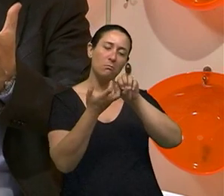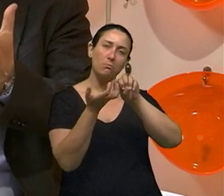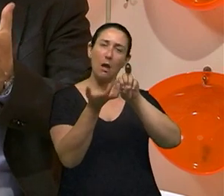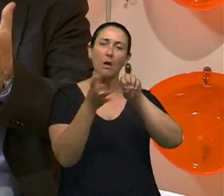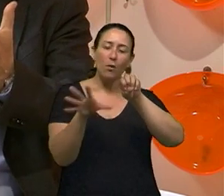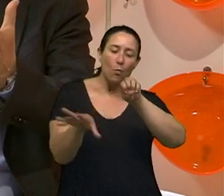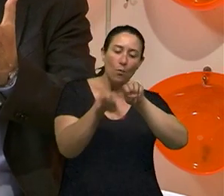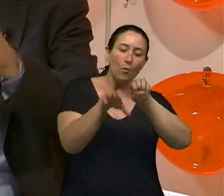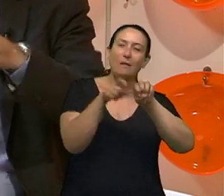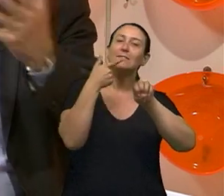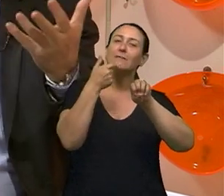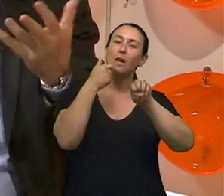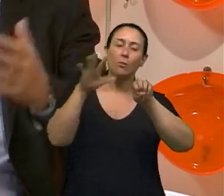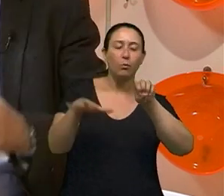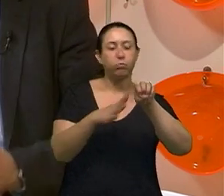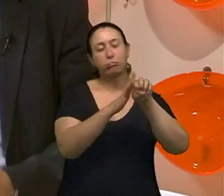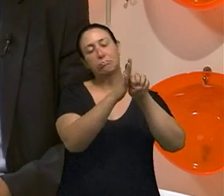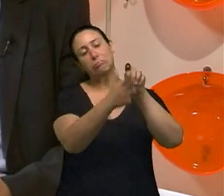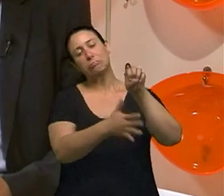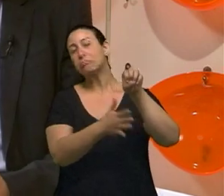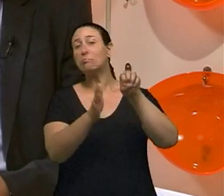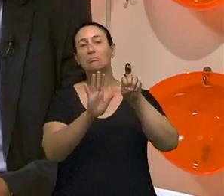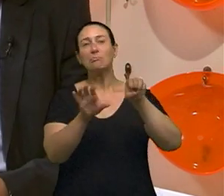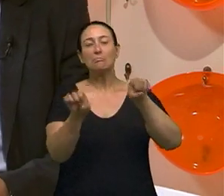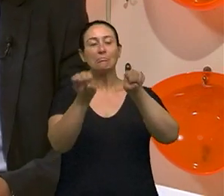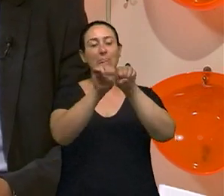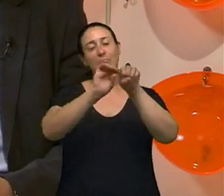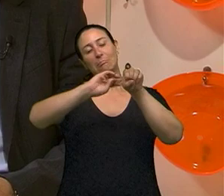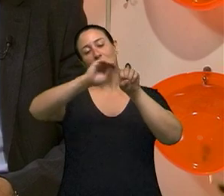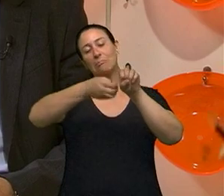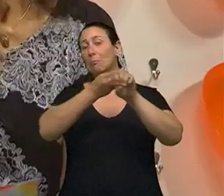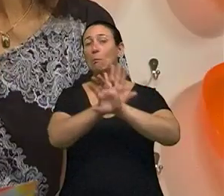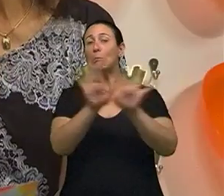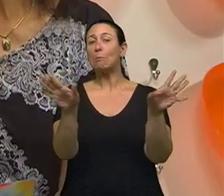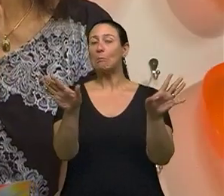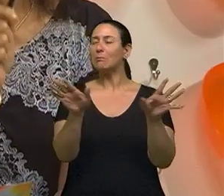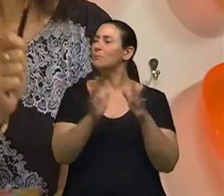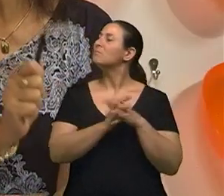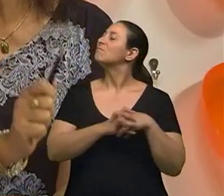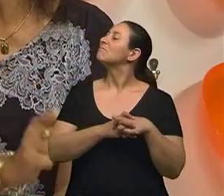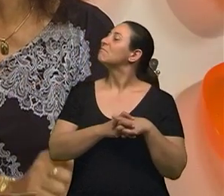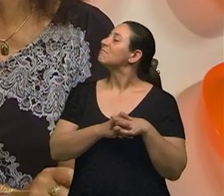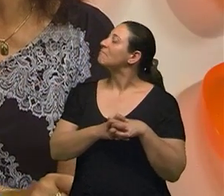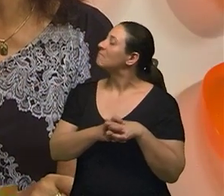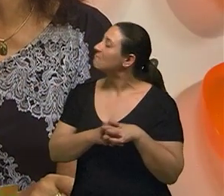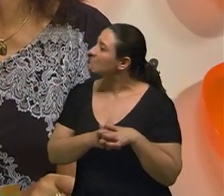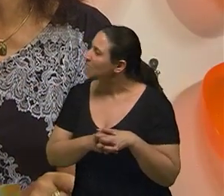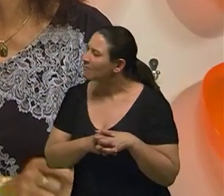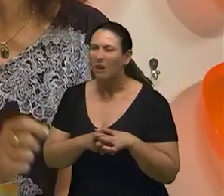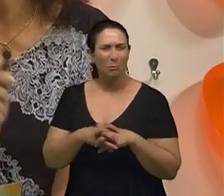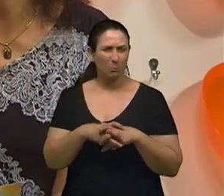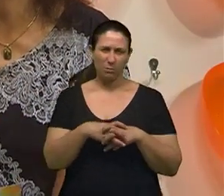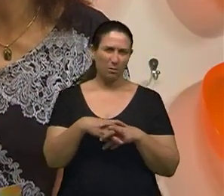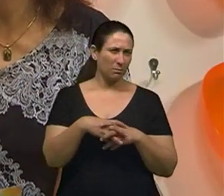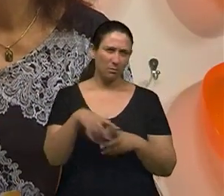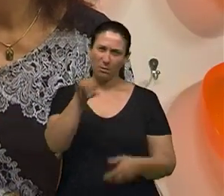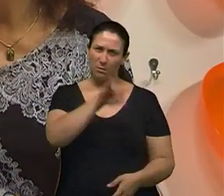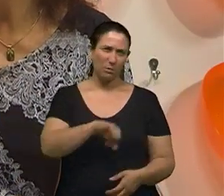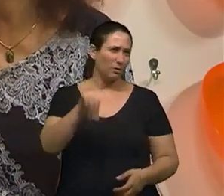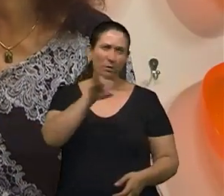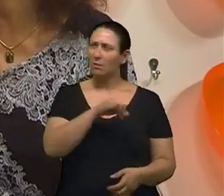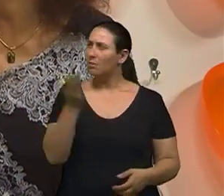dentro desse dispositivo e eliminando assim o risco de ruptura que maravilha tem gente que já diz que adora o nosso programa porque a gente